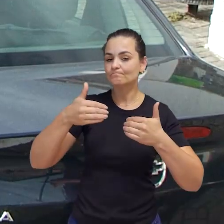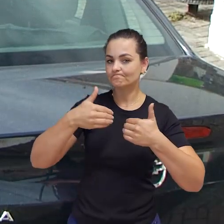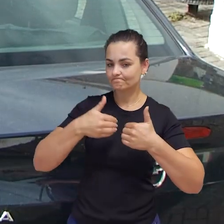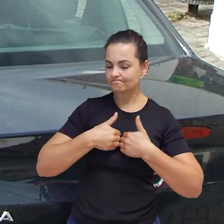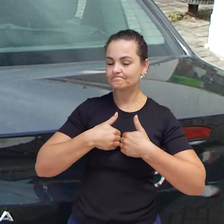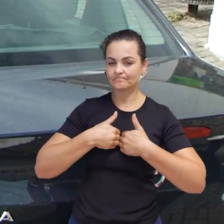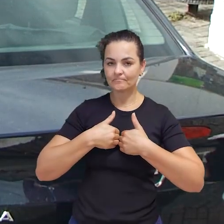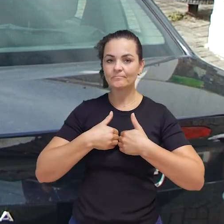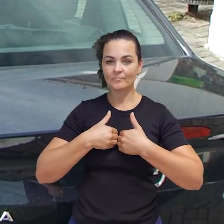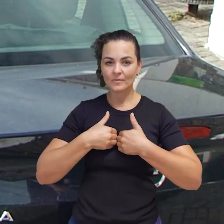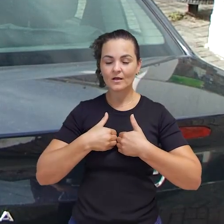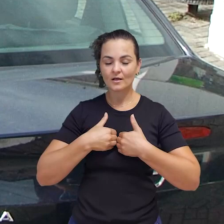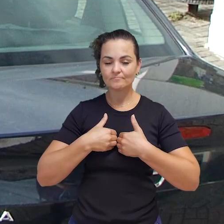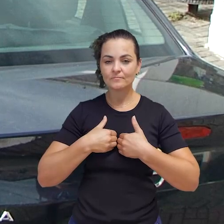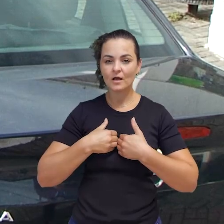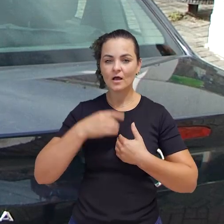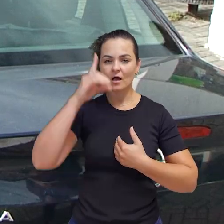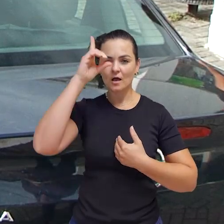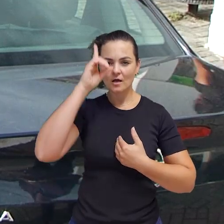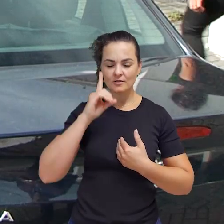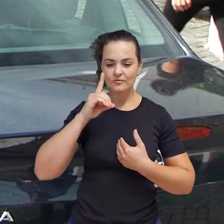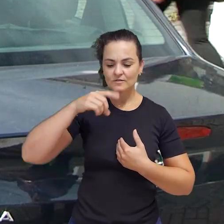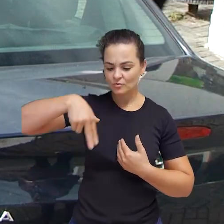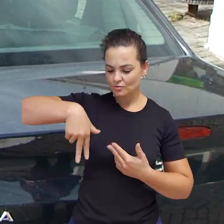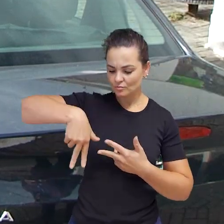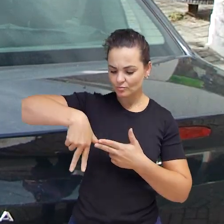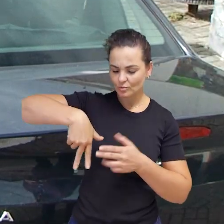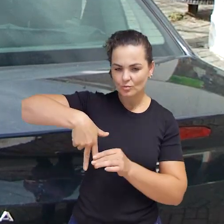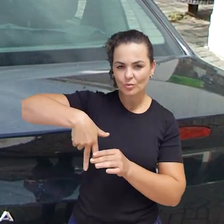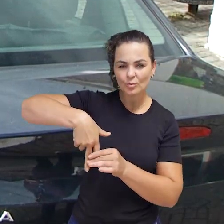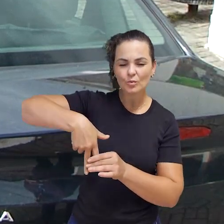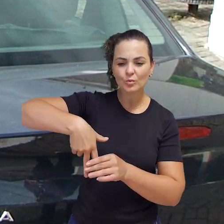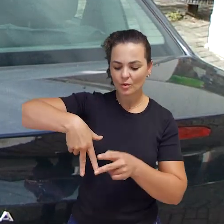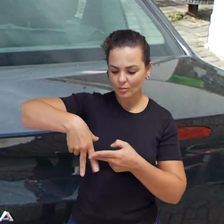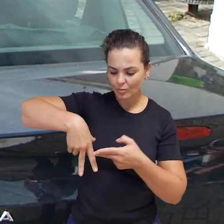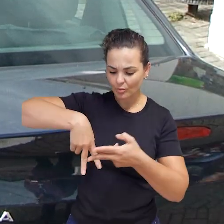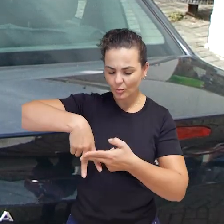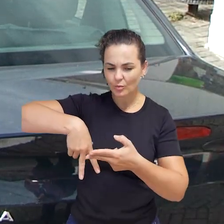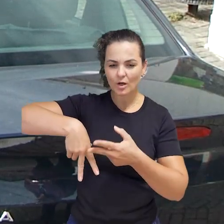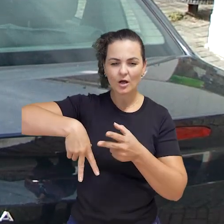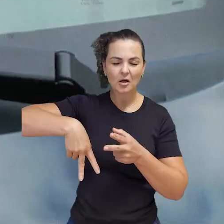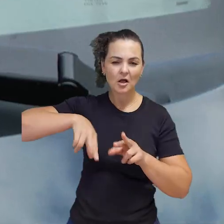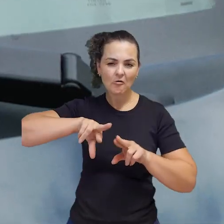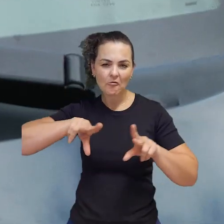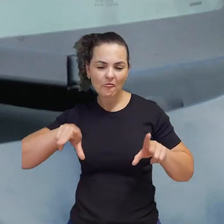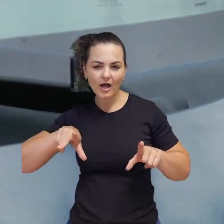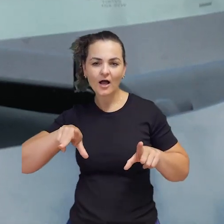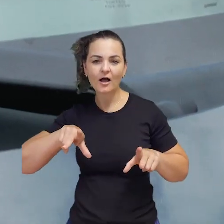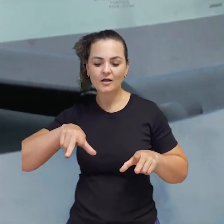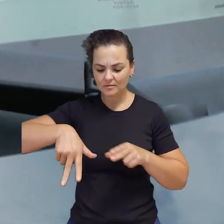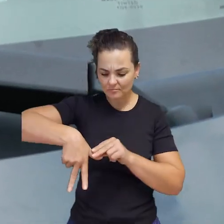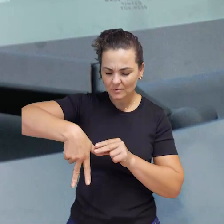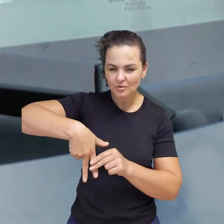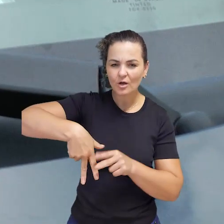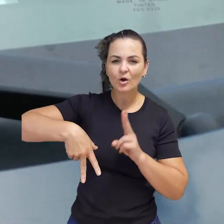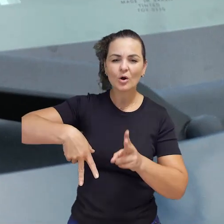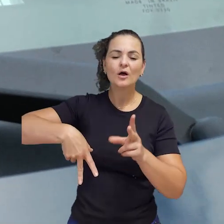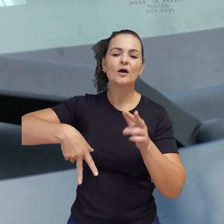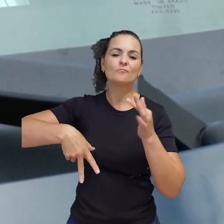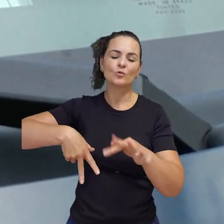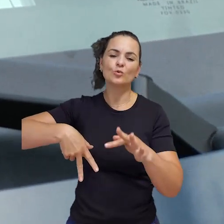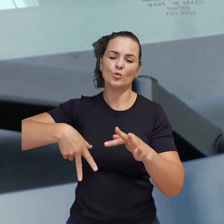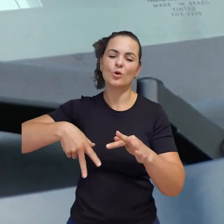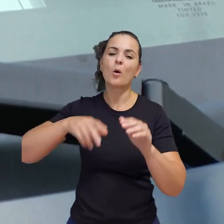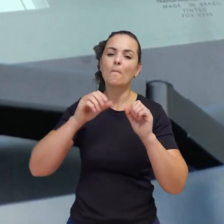Down transtornos do espectro autista deficiências múltiplas e com fibromialgia terão direito a credencial para